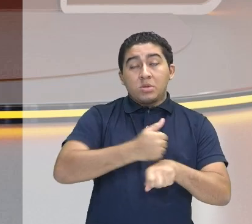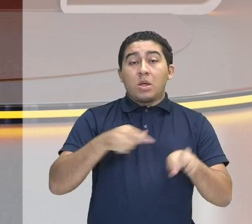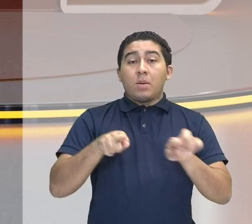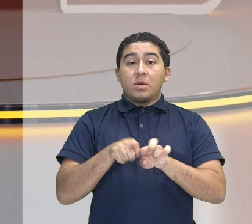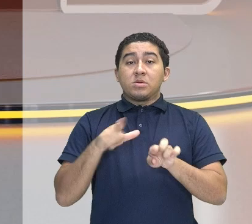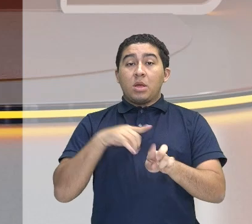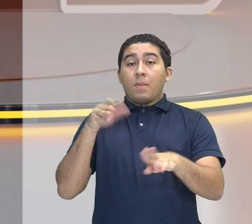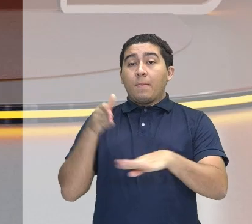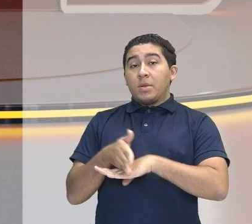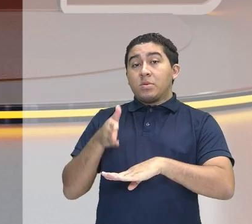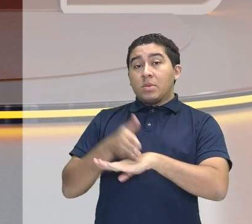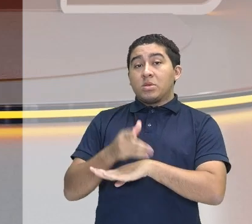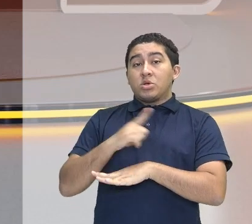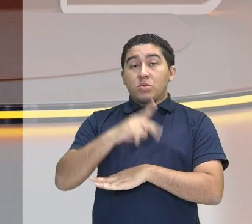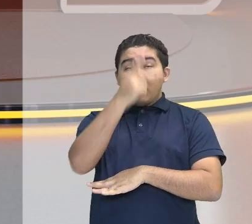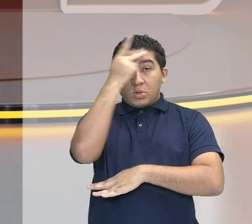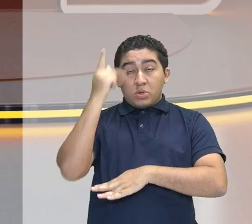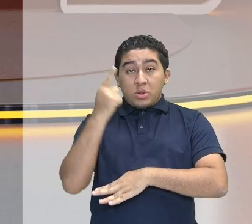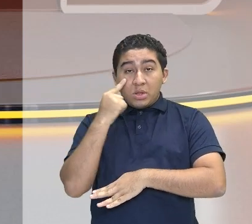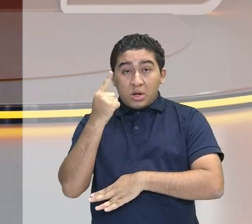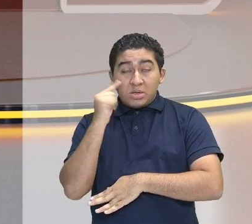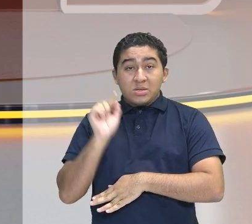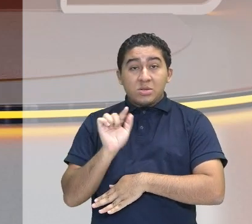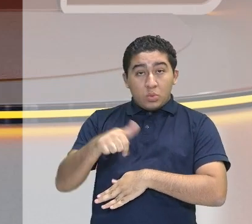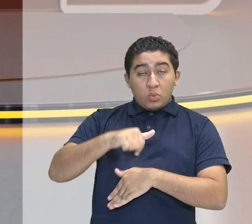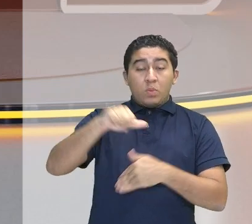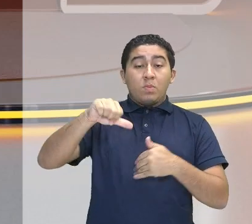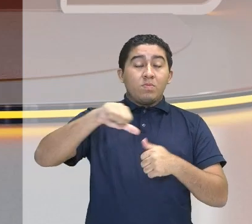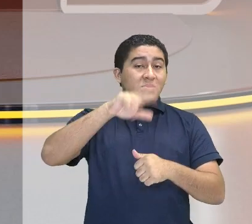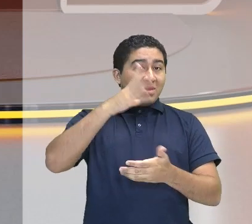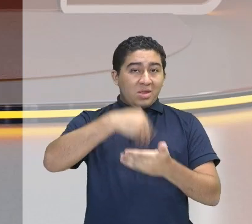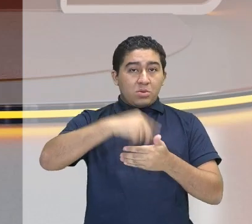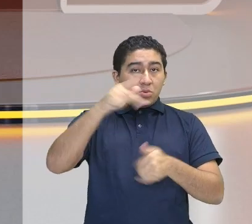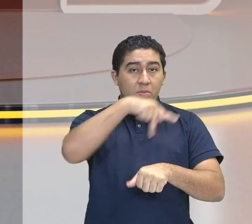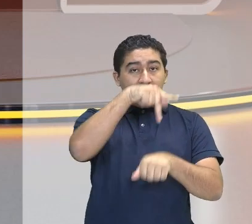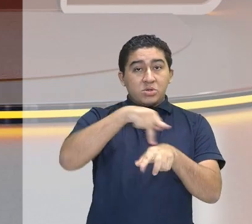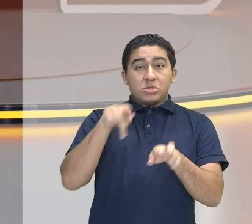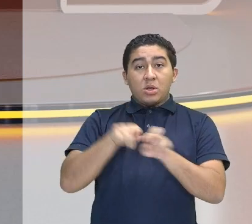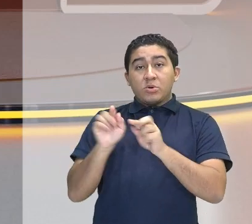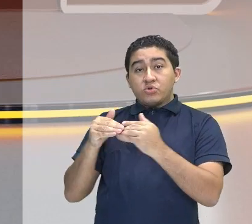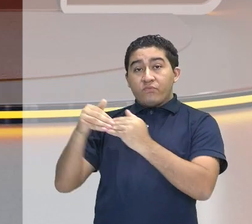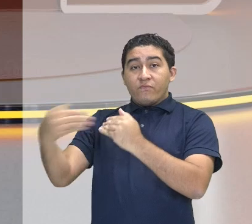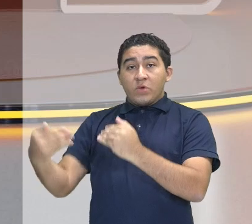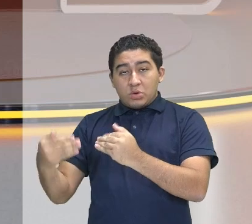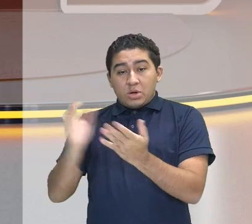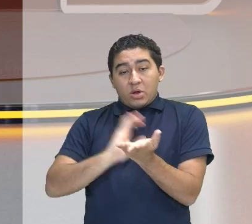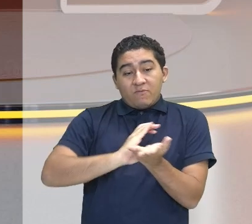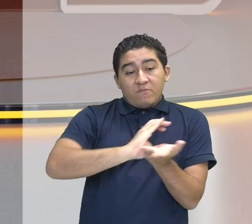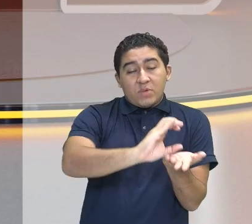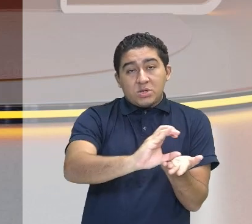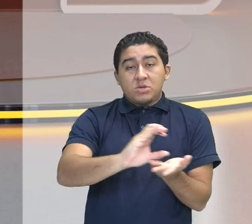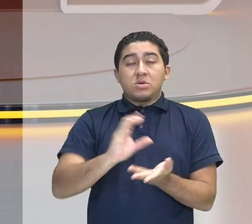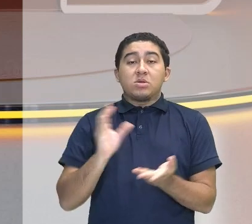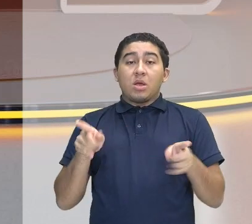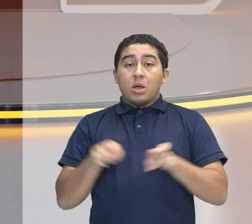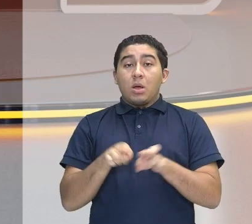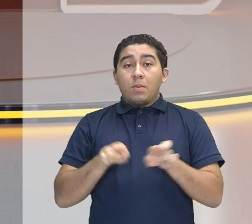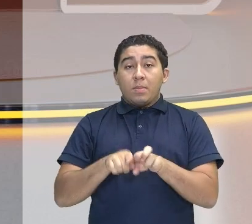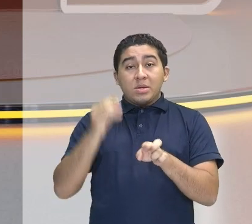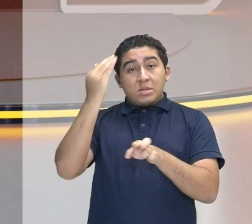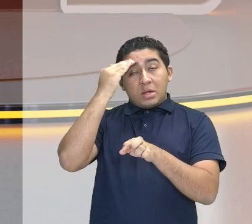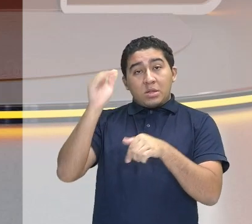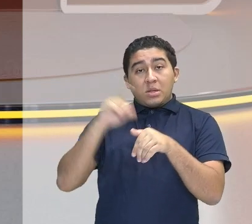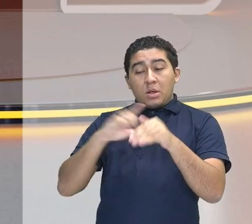participação de investidores nacionais e estrangeiros nessa região, incluindo, gente,